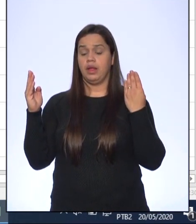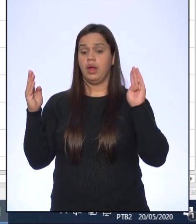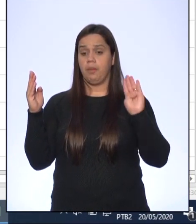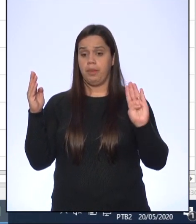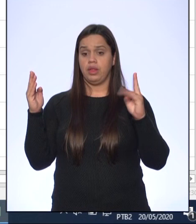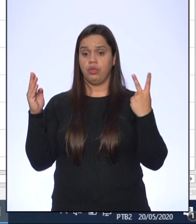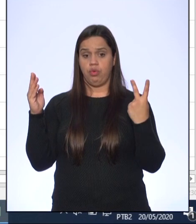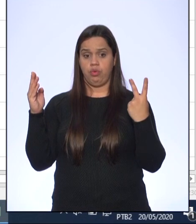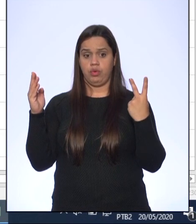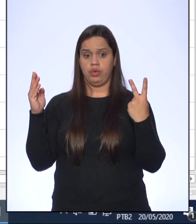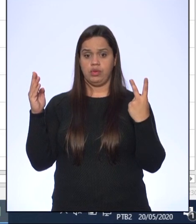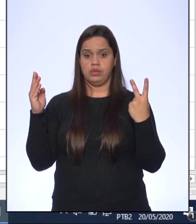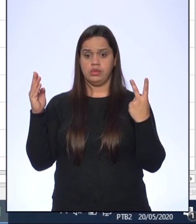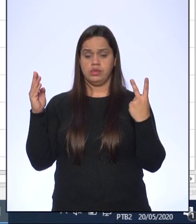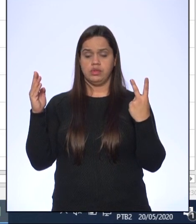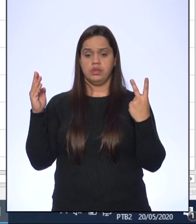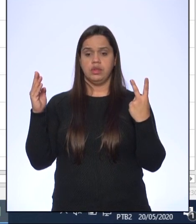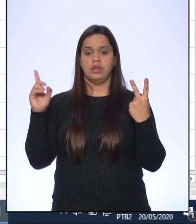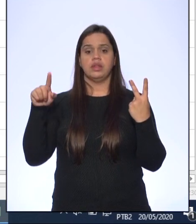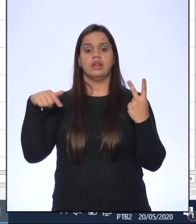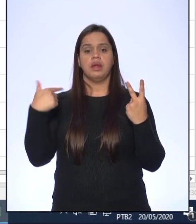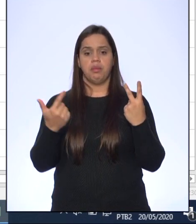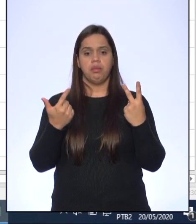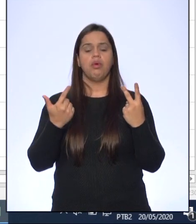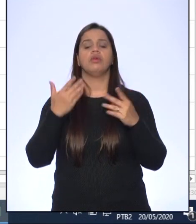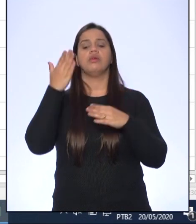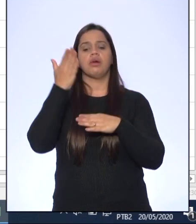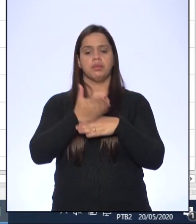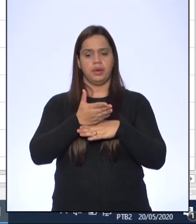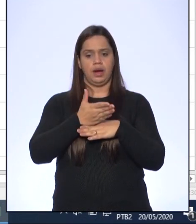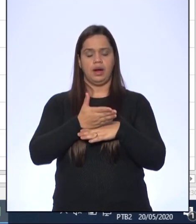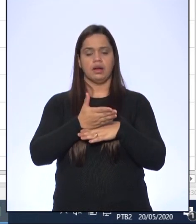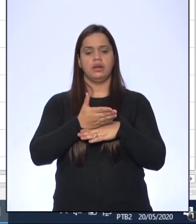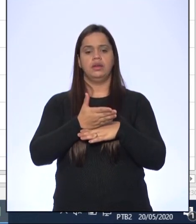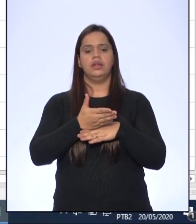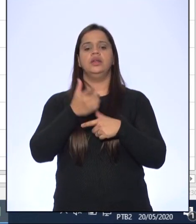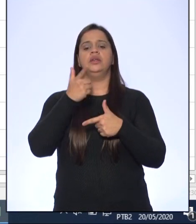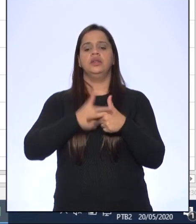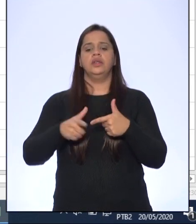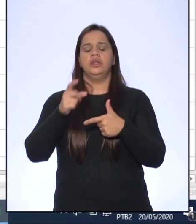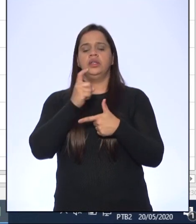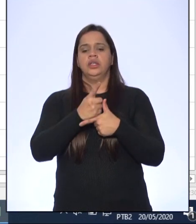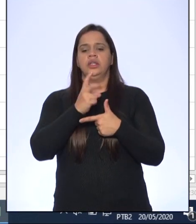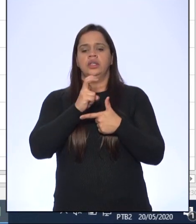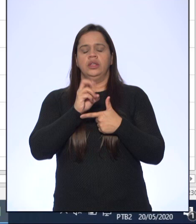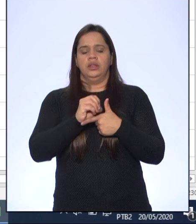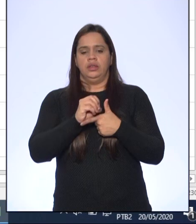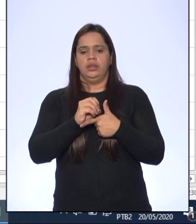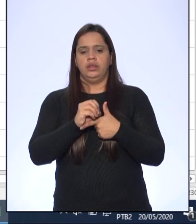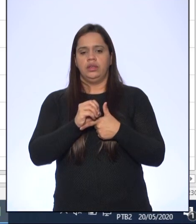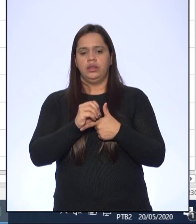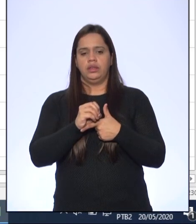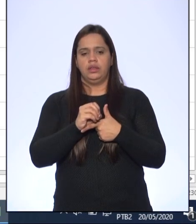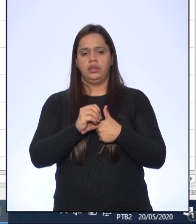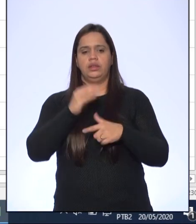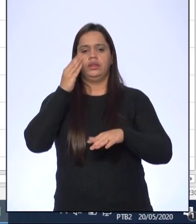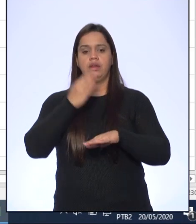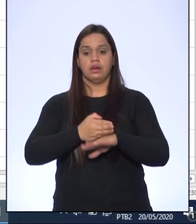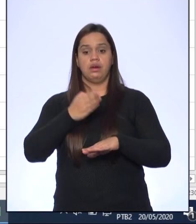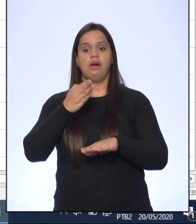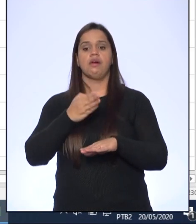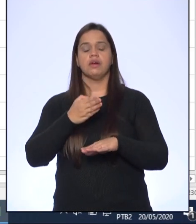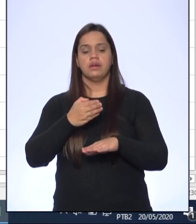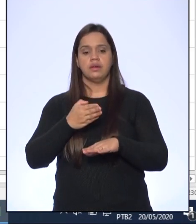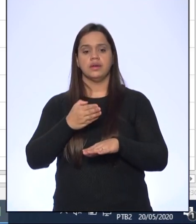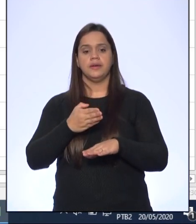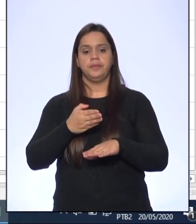que eu quero. Ponho de novo a barra de divisão, divido por 150. Dou Enter.